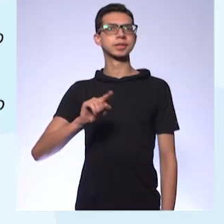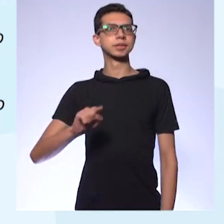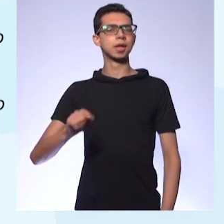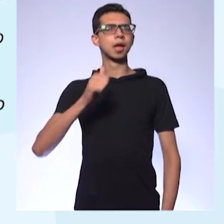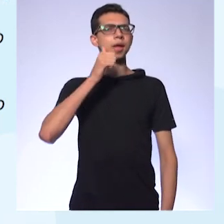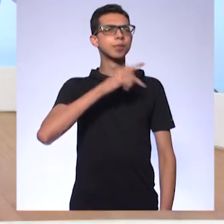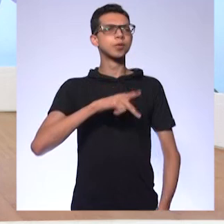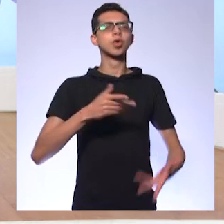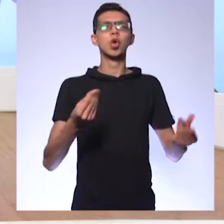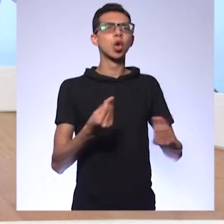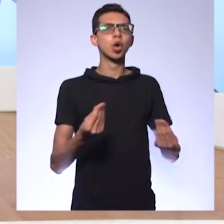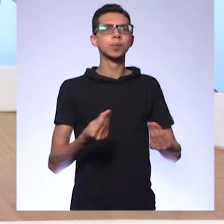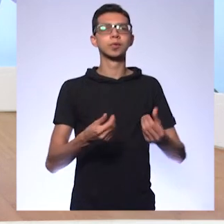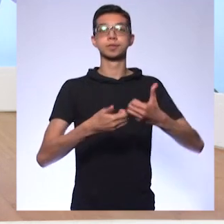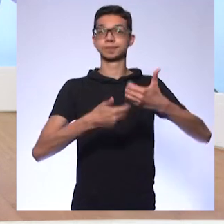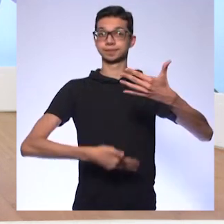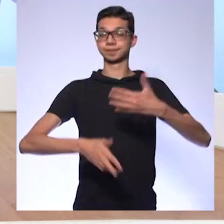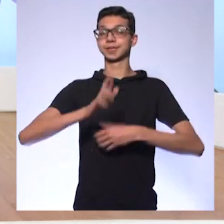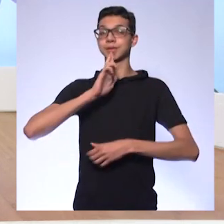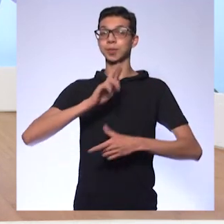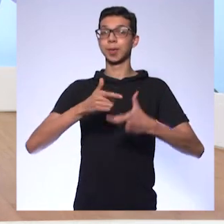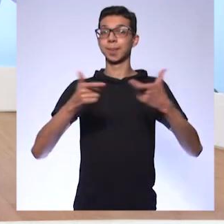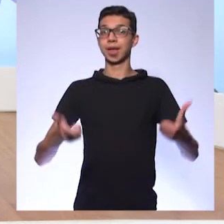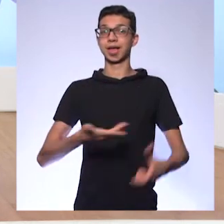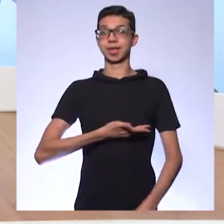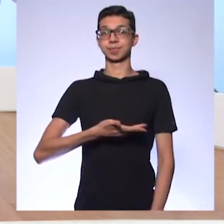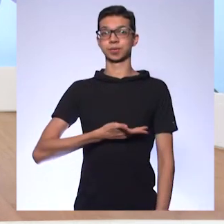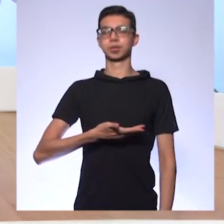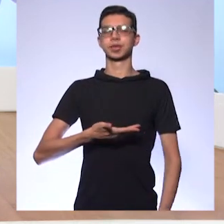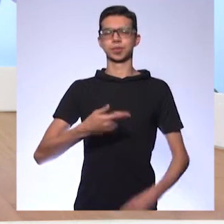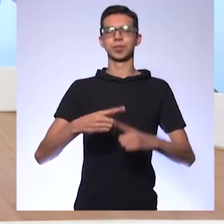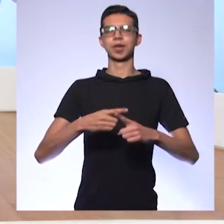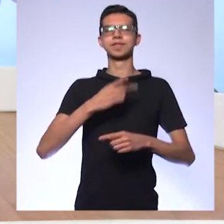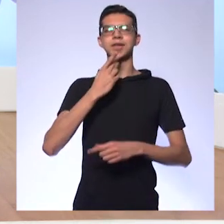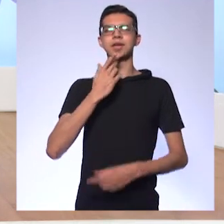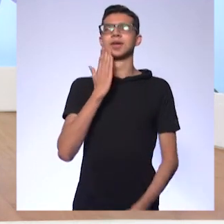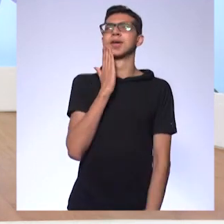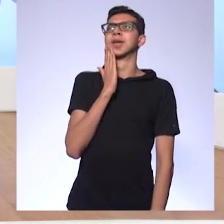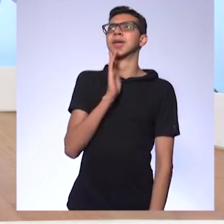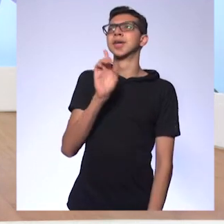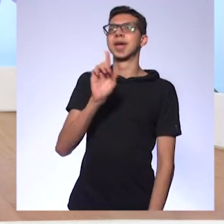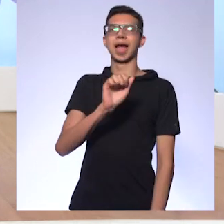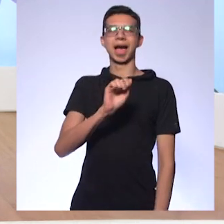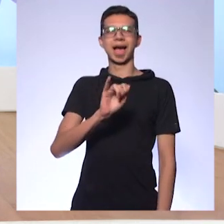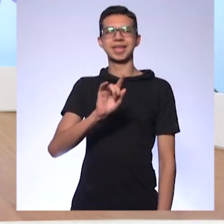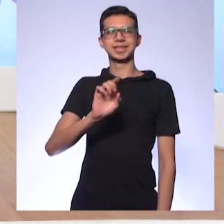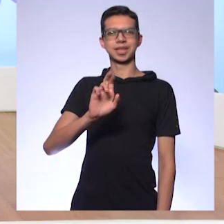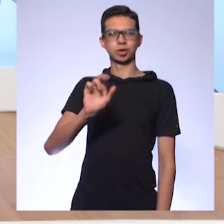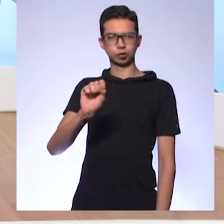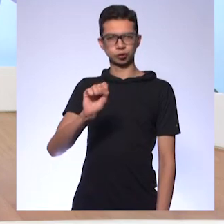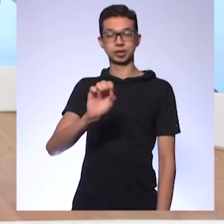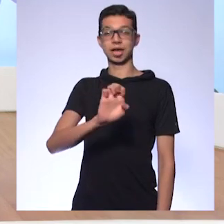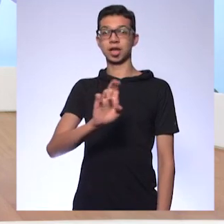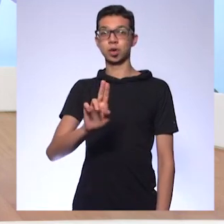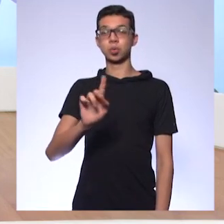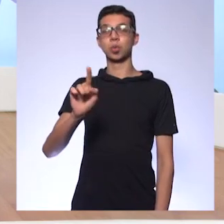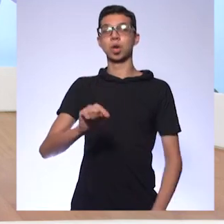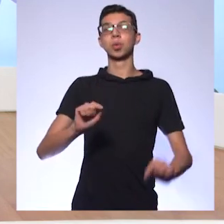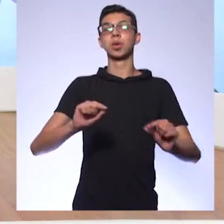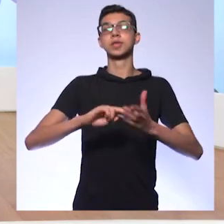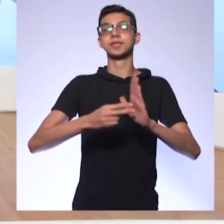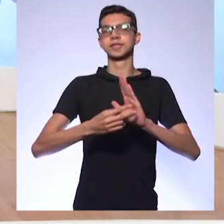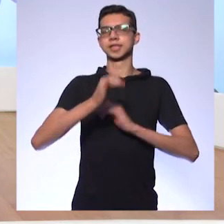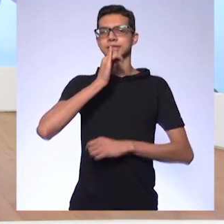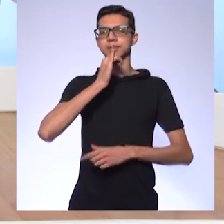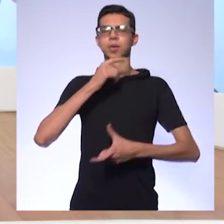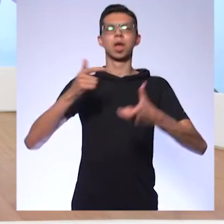ganhando alunos? aqui amigo. Cantiga Amigo de tá amigo. ganhando. Esse ai Deus, eu é um refrãozinho, né? E quer dizer onde